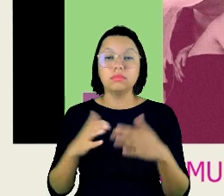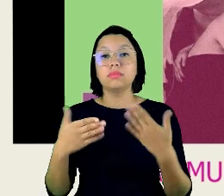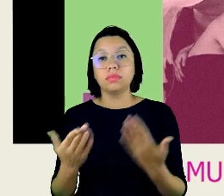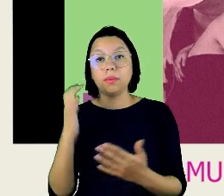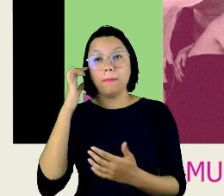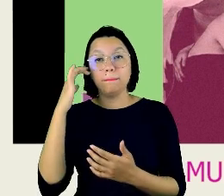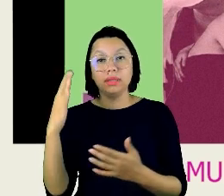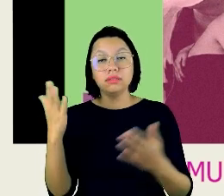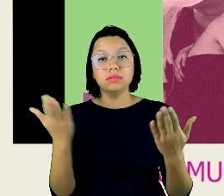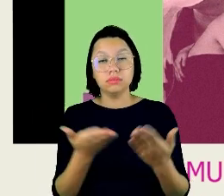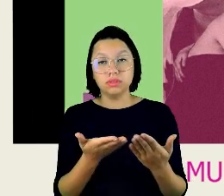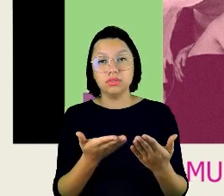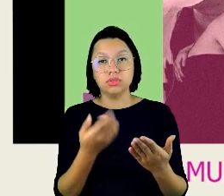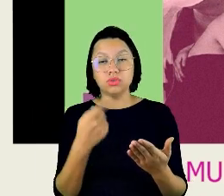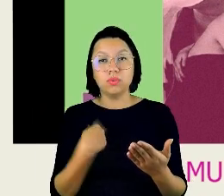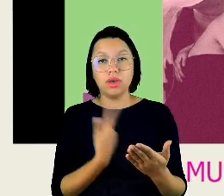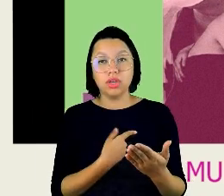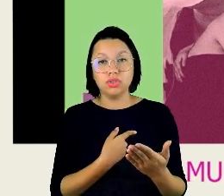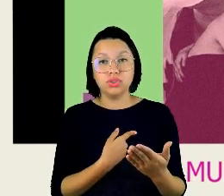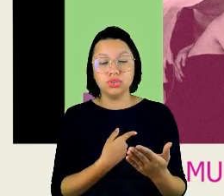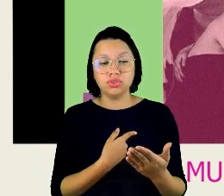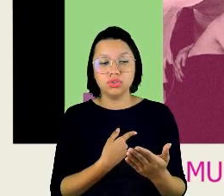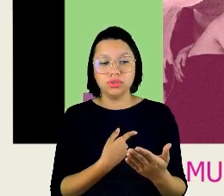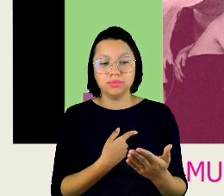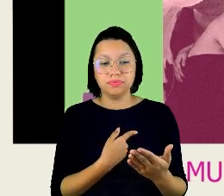Então, pensando nisso, a gente